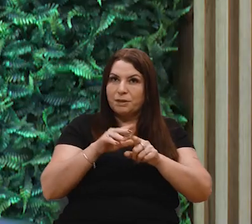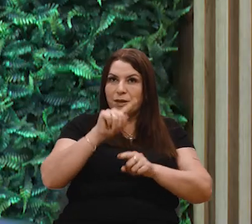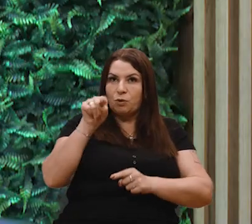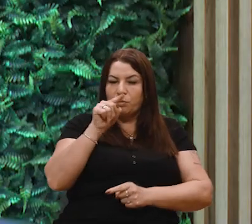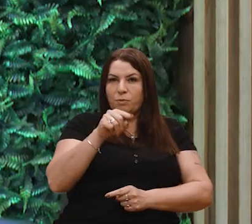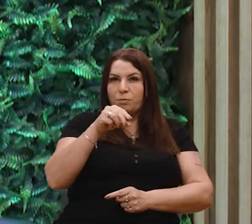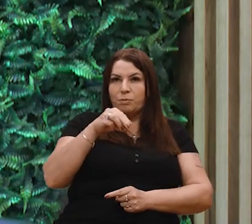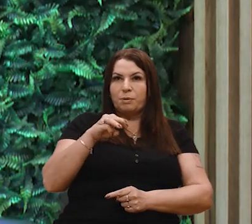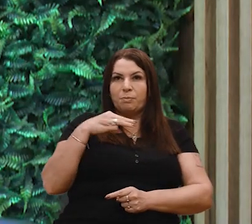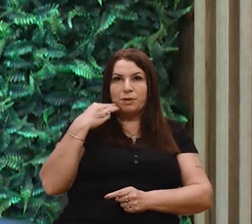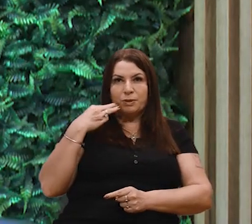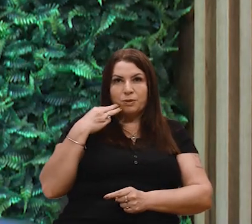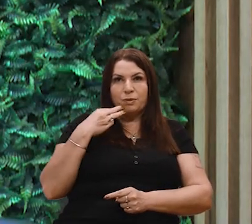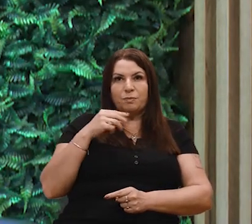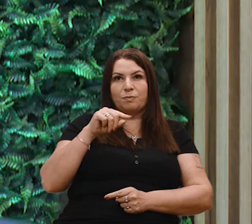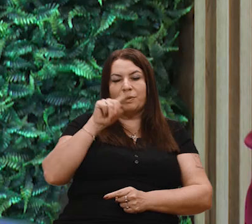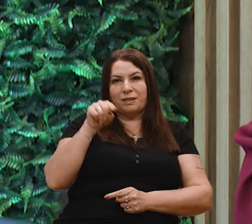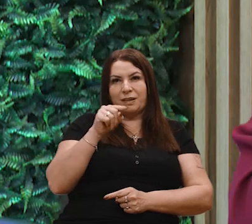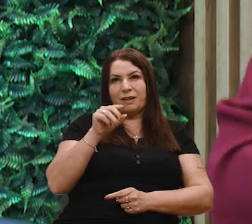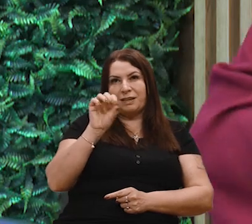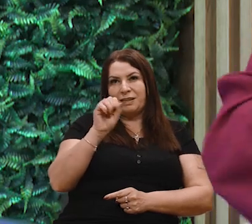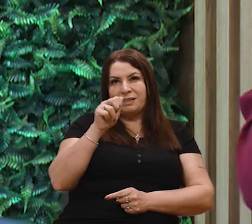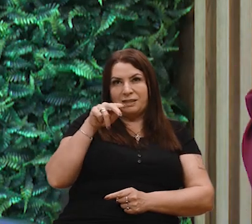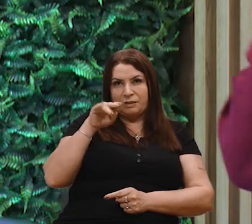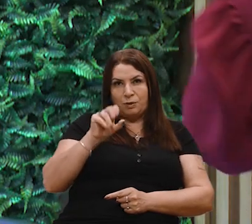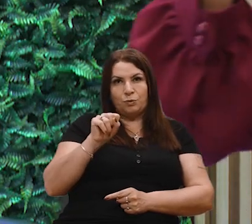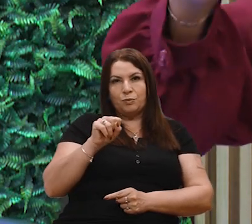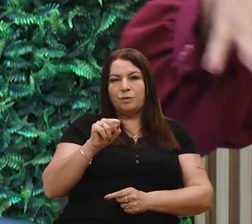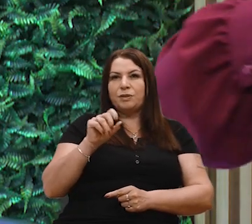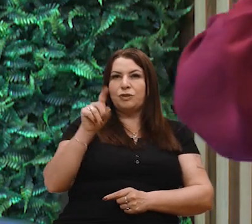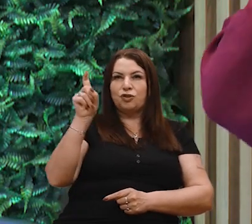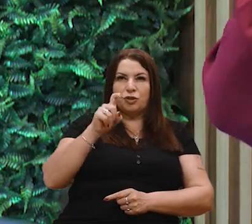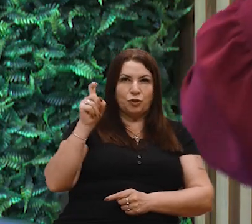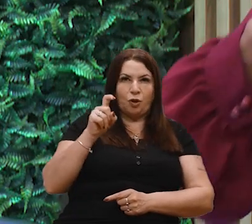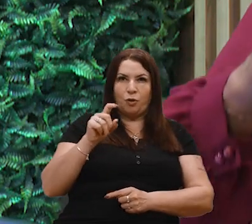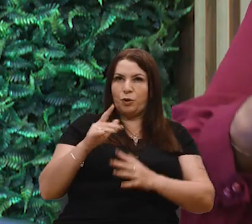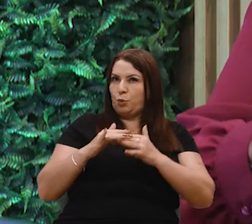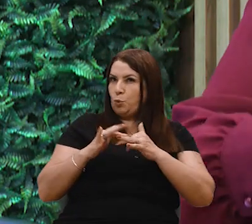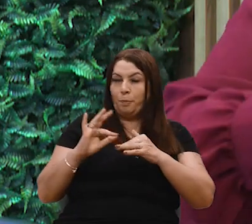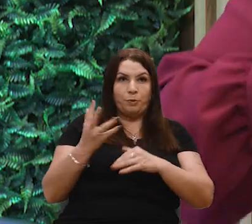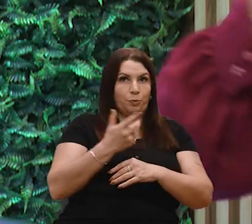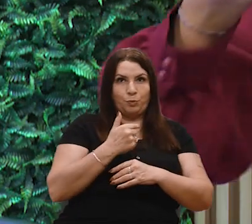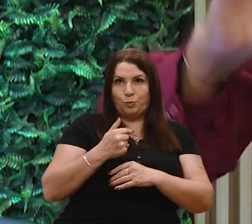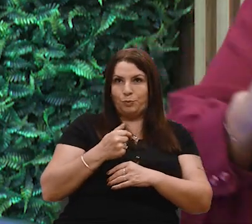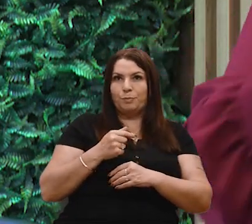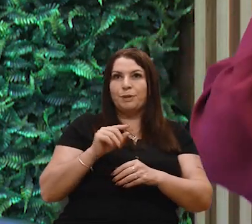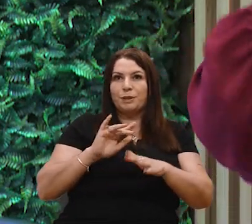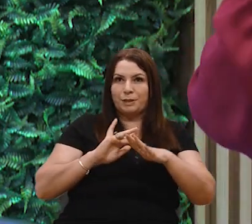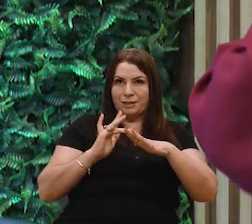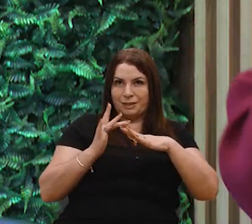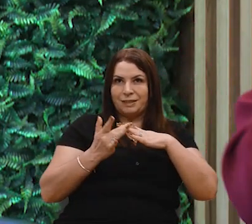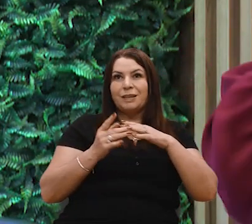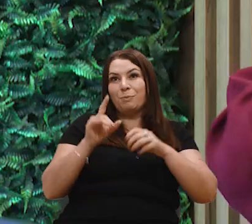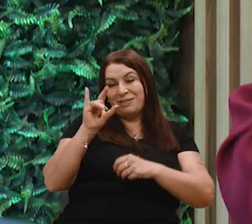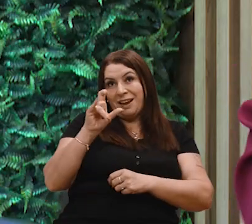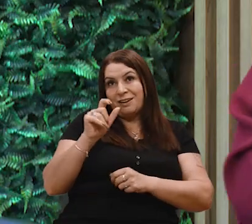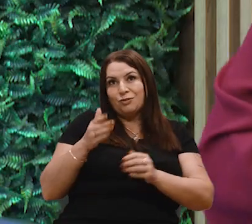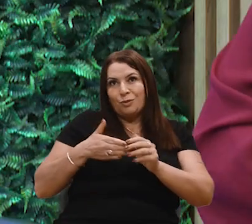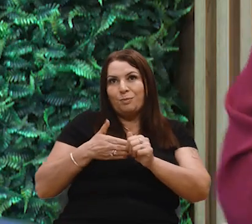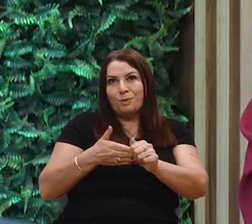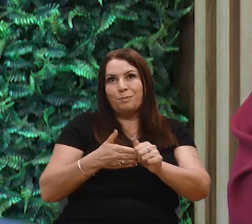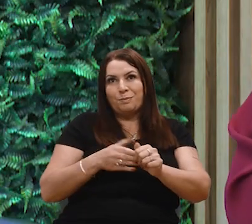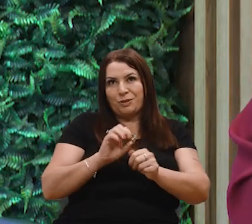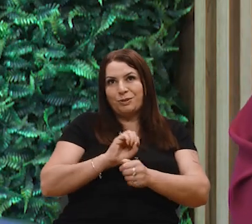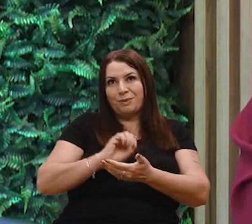sugestões todas. @Marisol_Santos é meu Instagram. E tem todas as redes de TikTok, YouTube, tem tudo. Mas entrando pelo Instagram, já